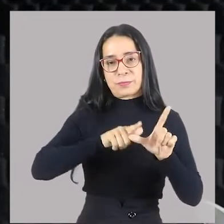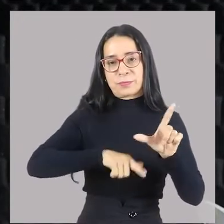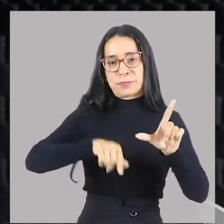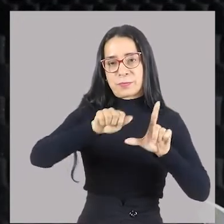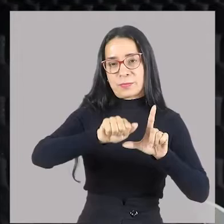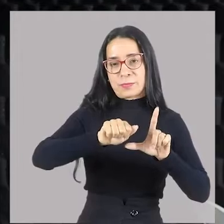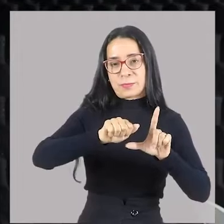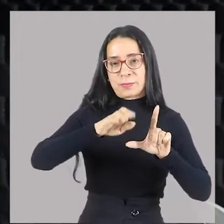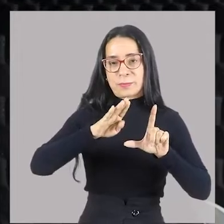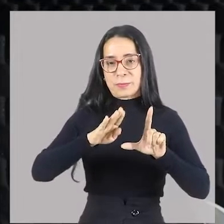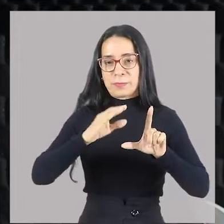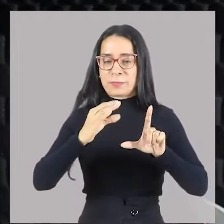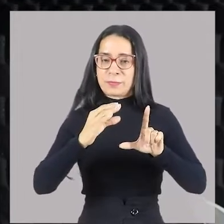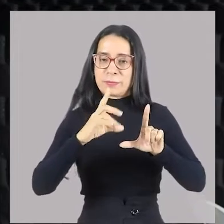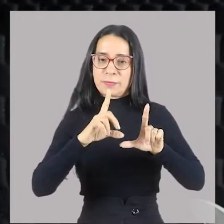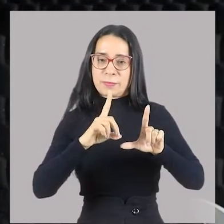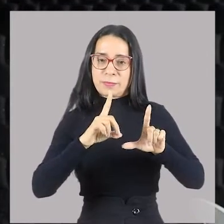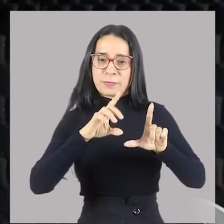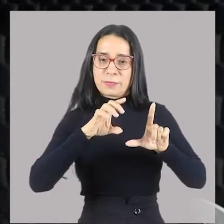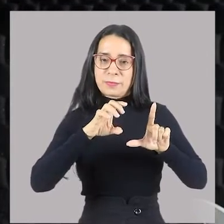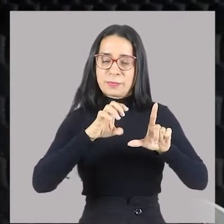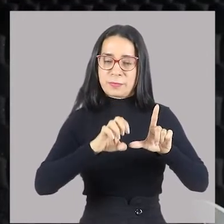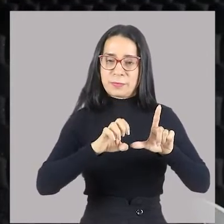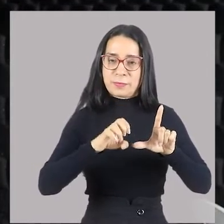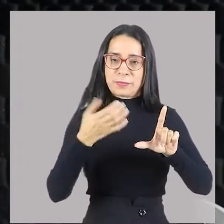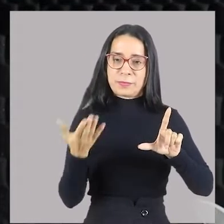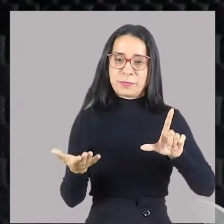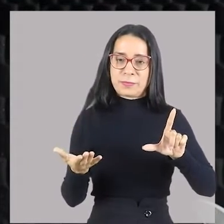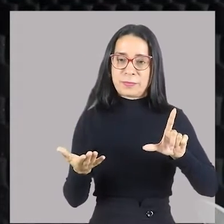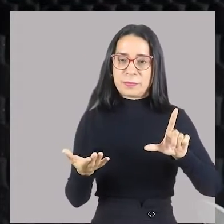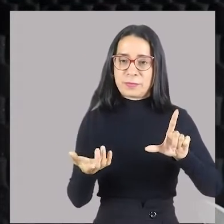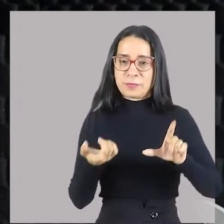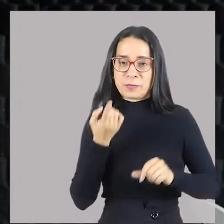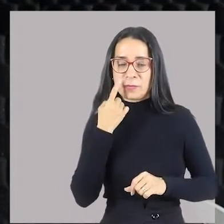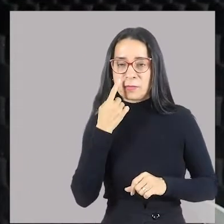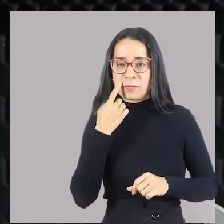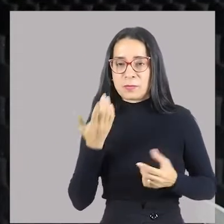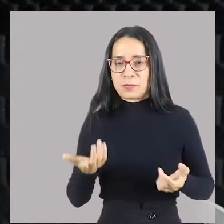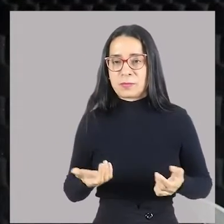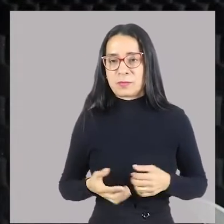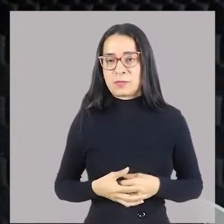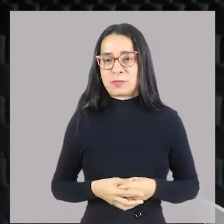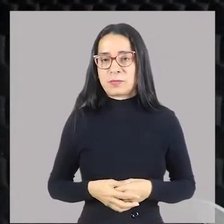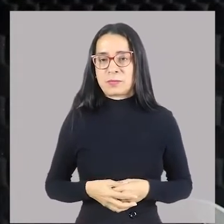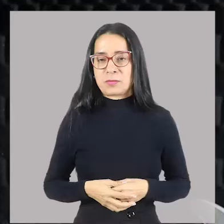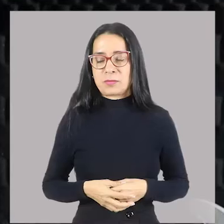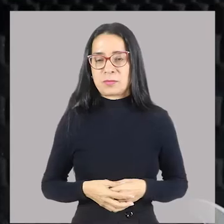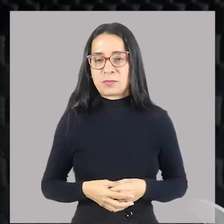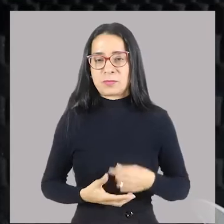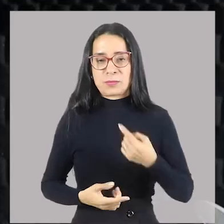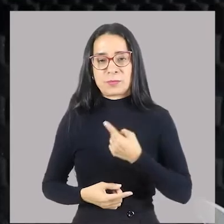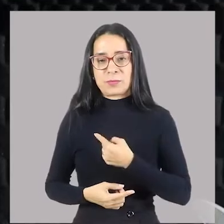Qual é a característica? Vamos voltar aqui um pouquinho? Vejam só. Lembro